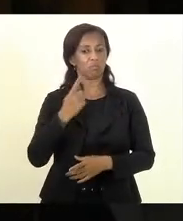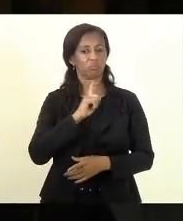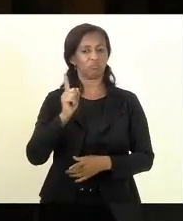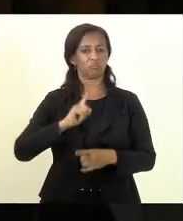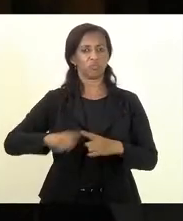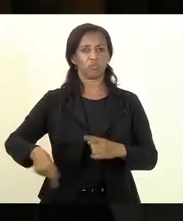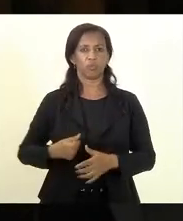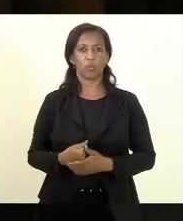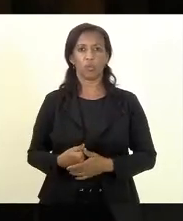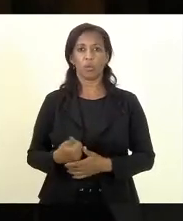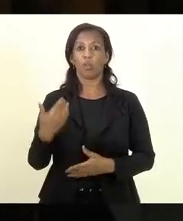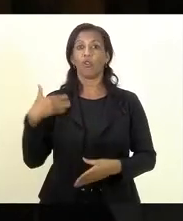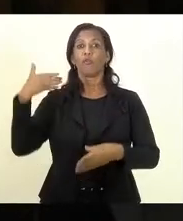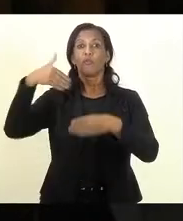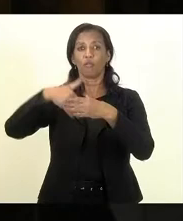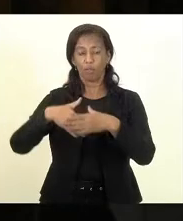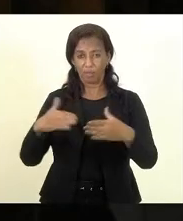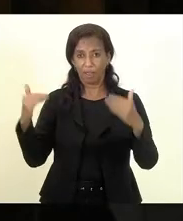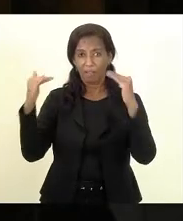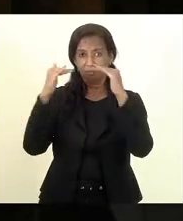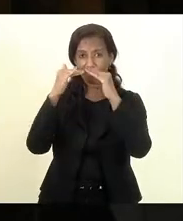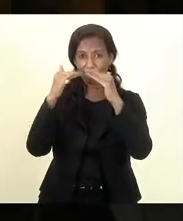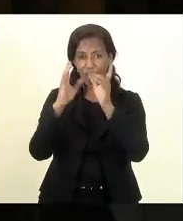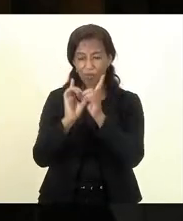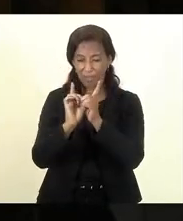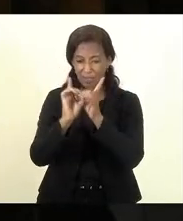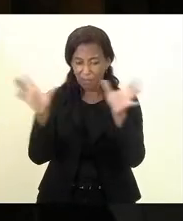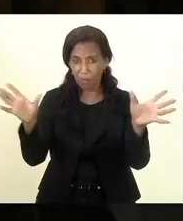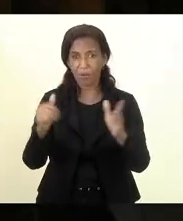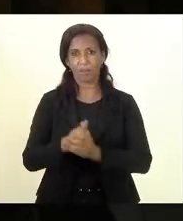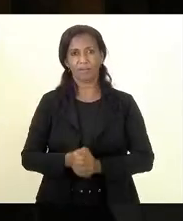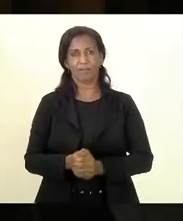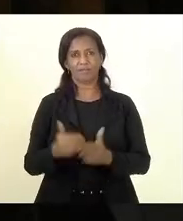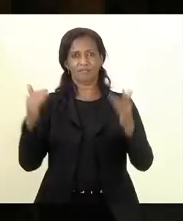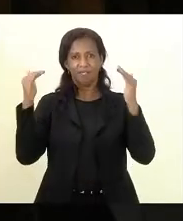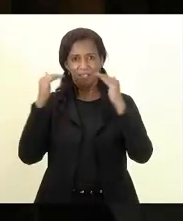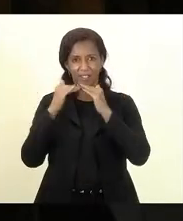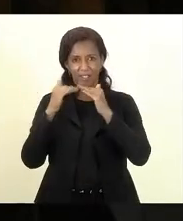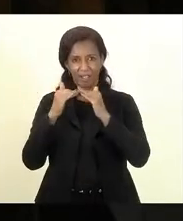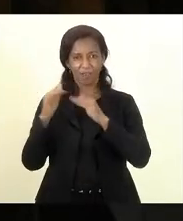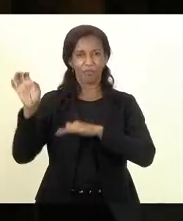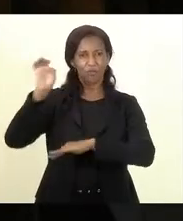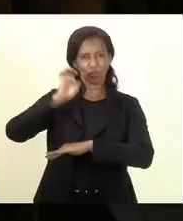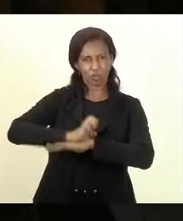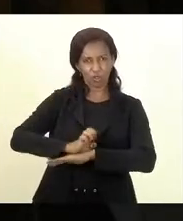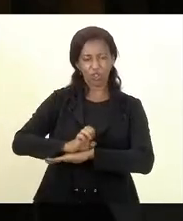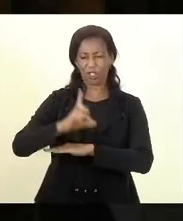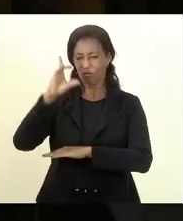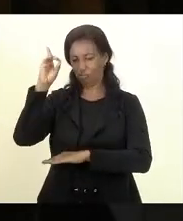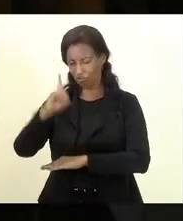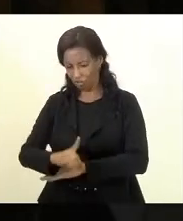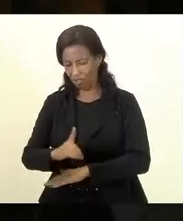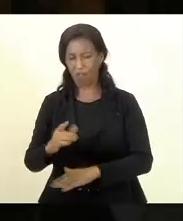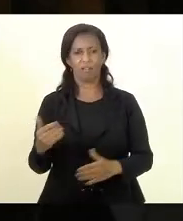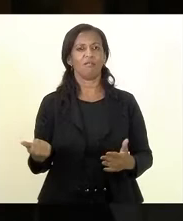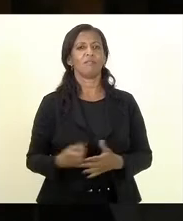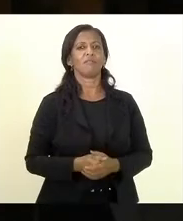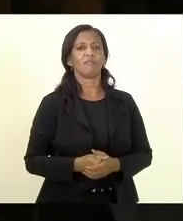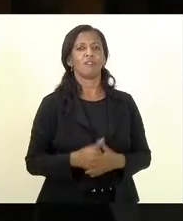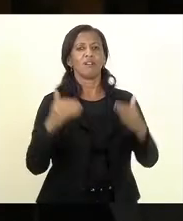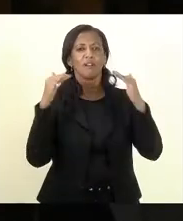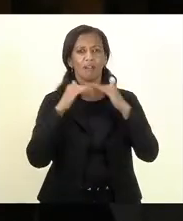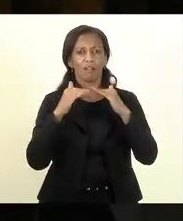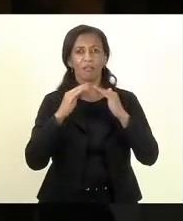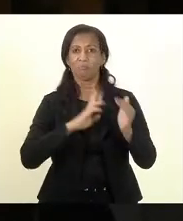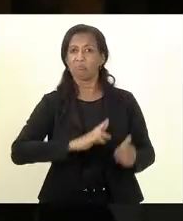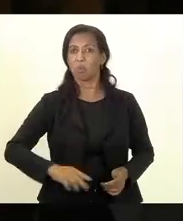quer votar a favor da democracia, a favor do Estado Democrático de Direito, a favor da República.